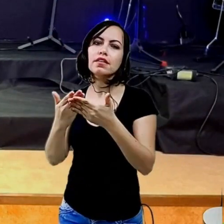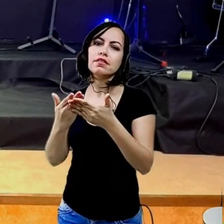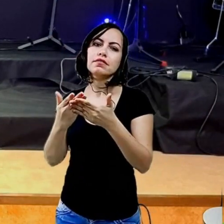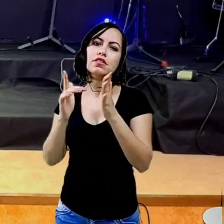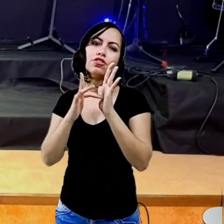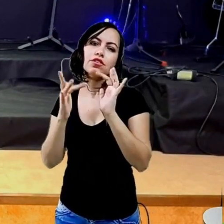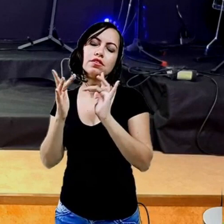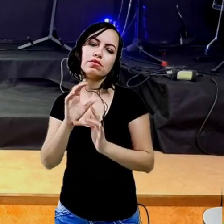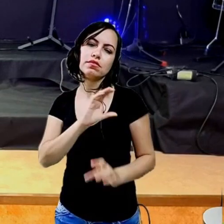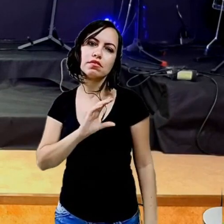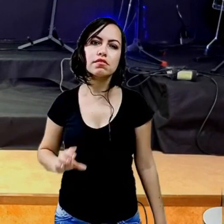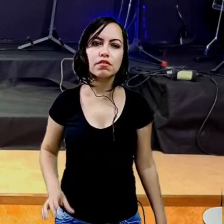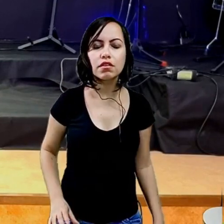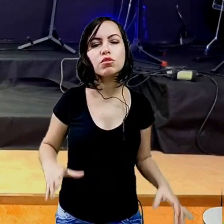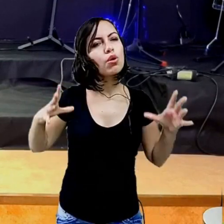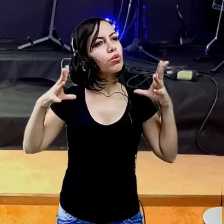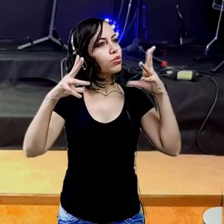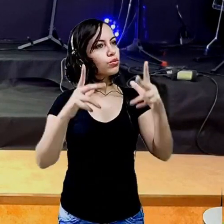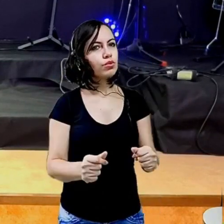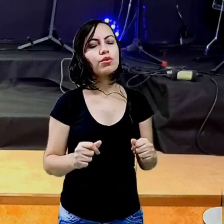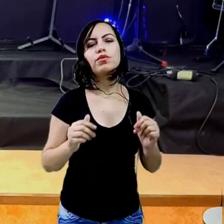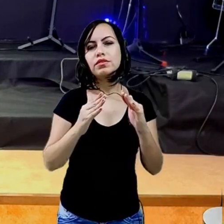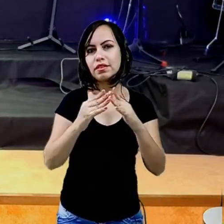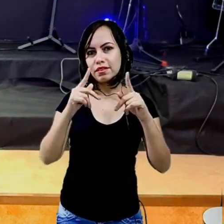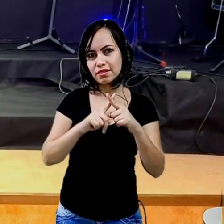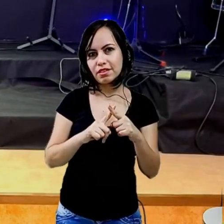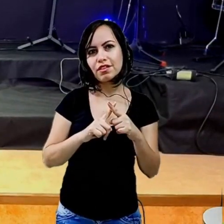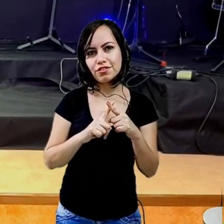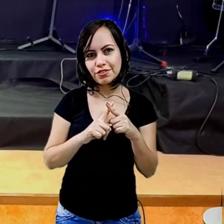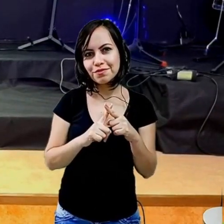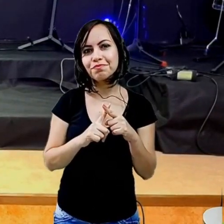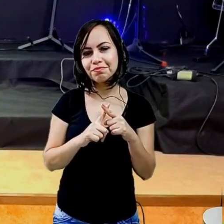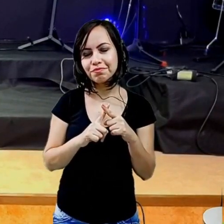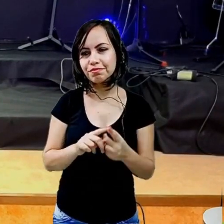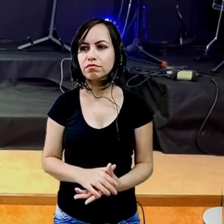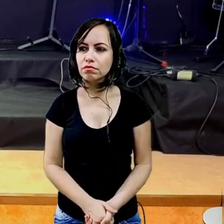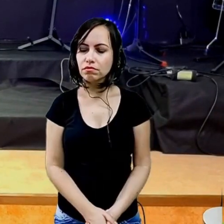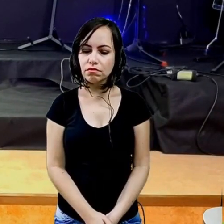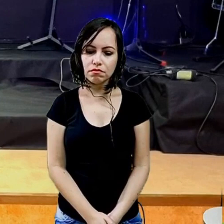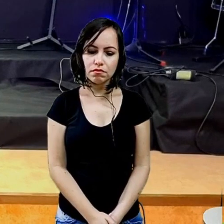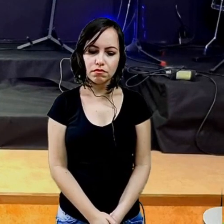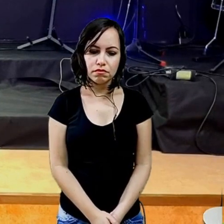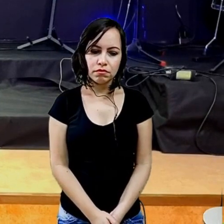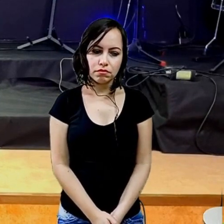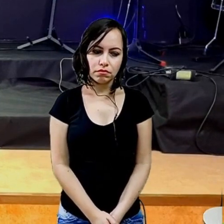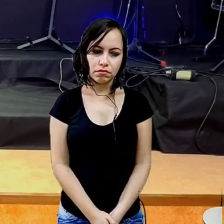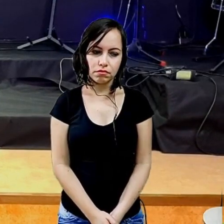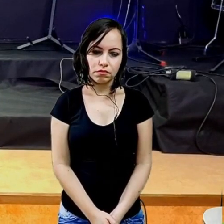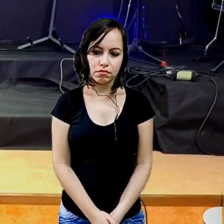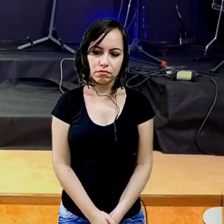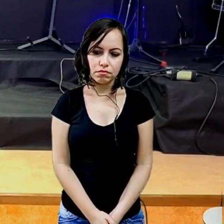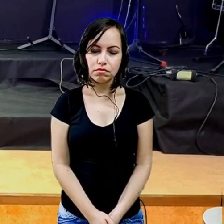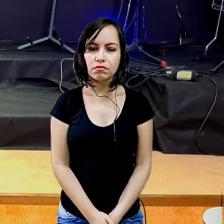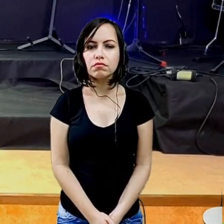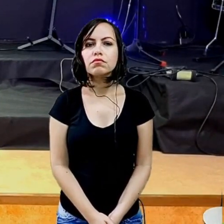do Evangelho do Senhor, para toda a igreja de Cristo Jesus. E Jesus